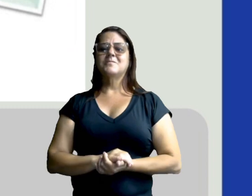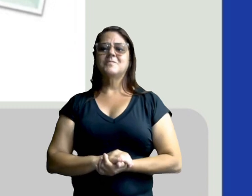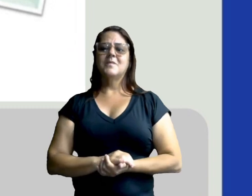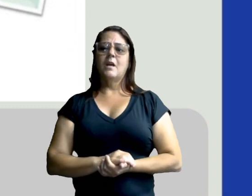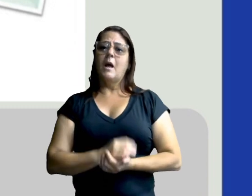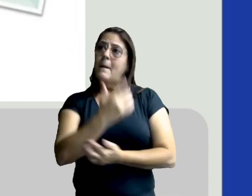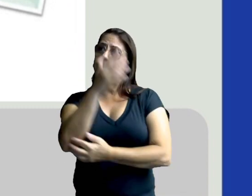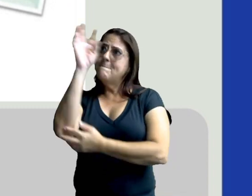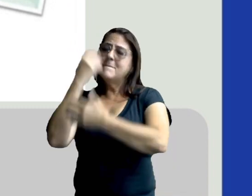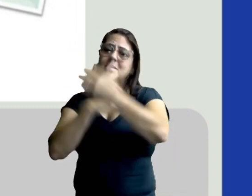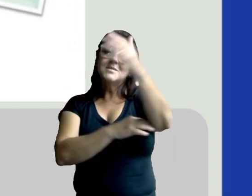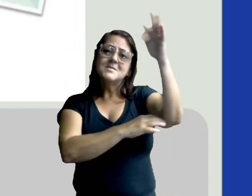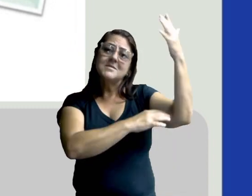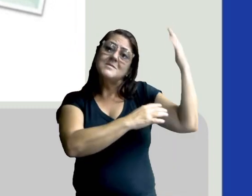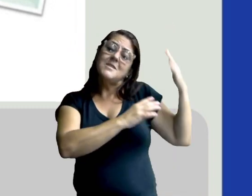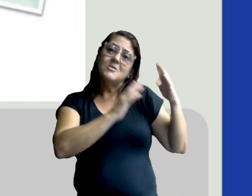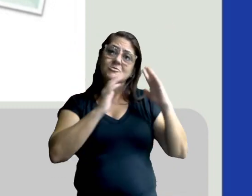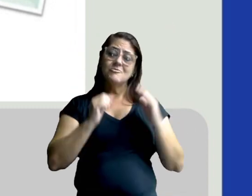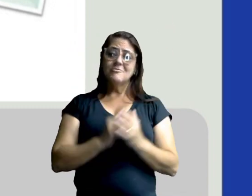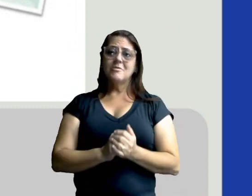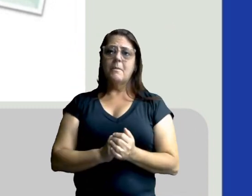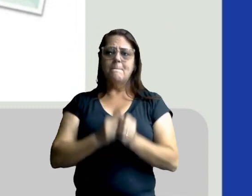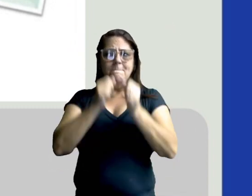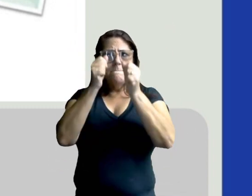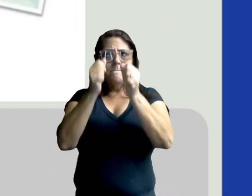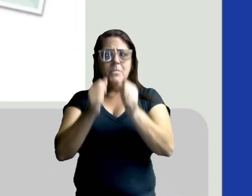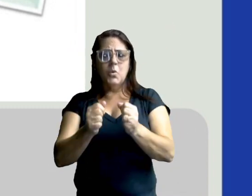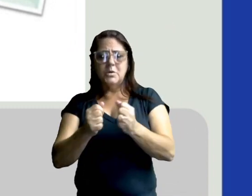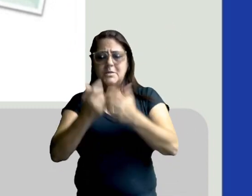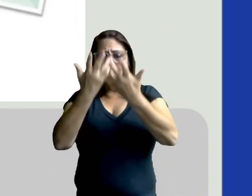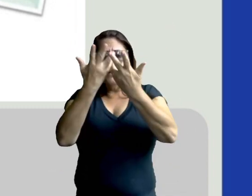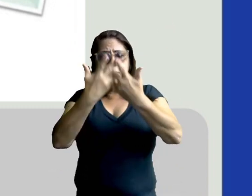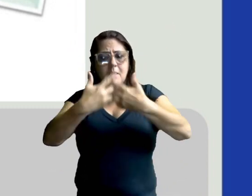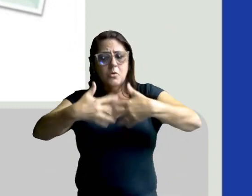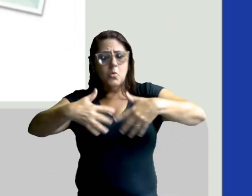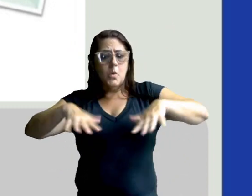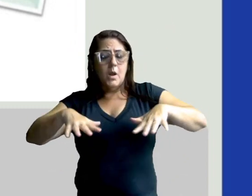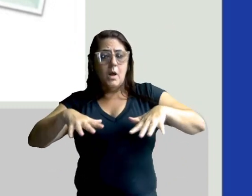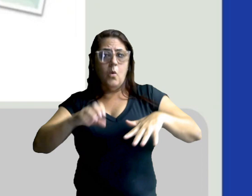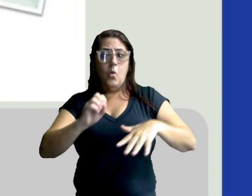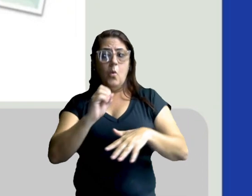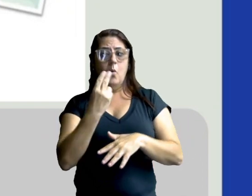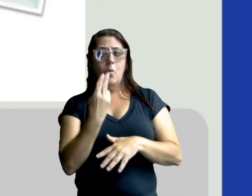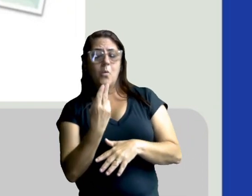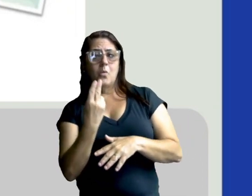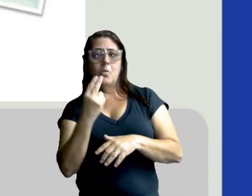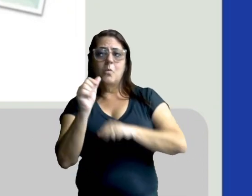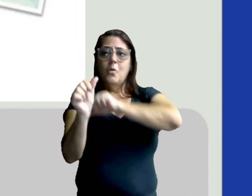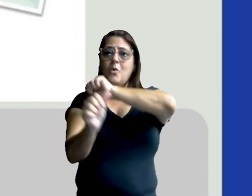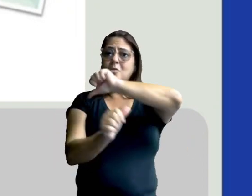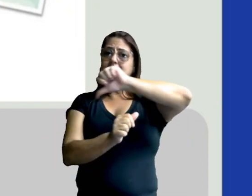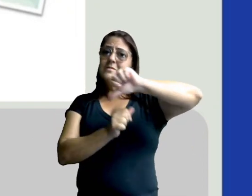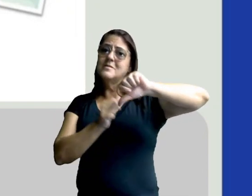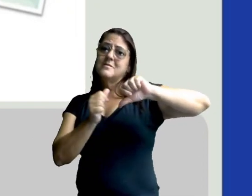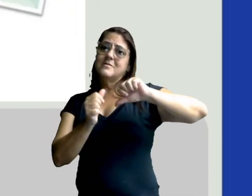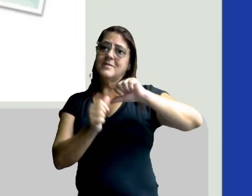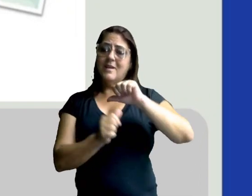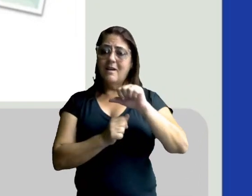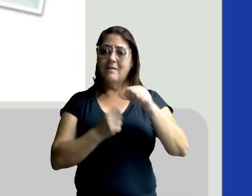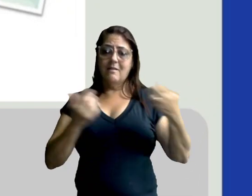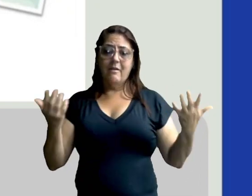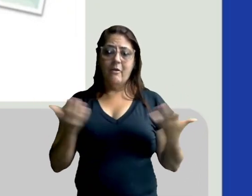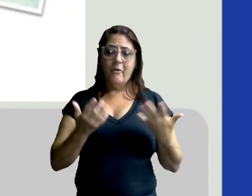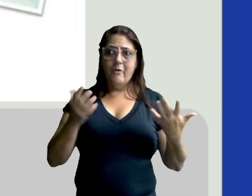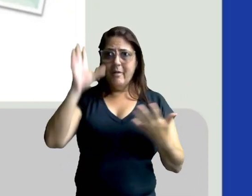E as paisagens, pessoal, elas podem ser naturais ou modificadas. Nós vamos